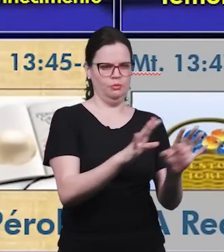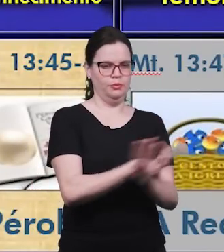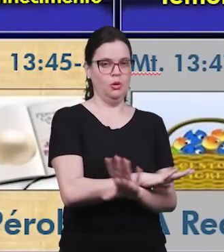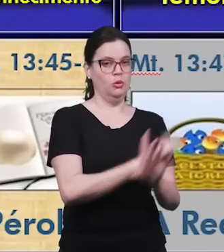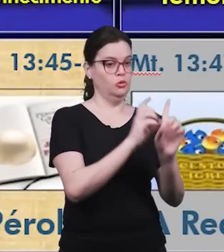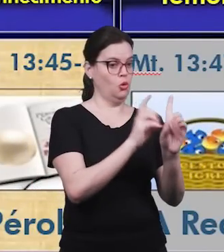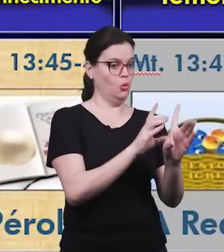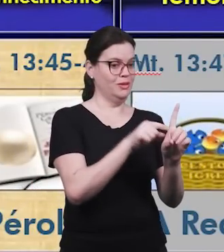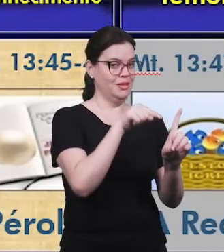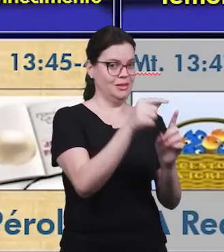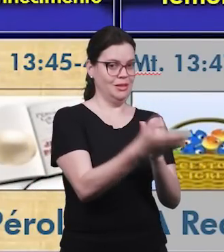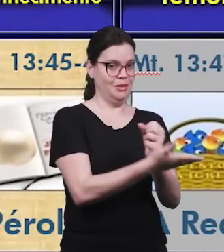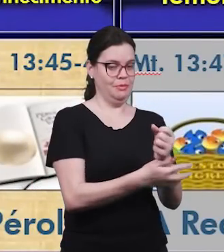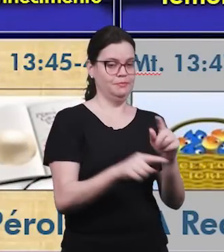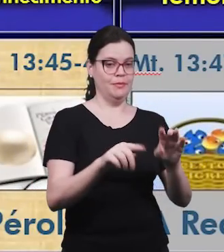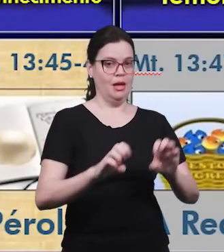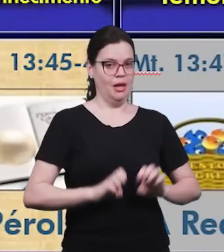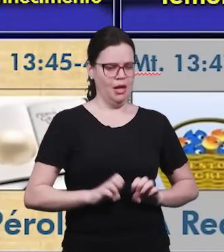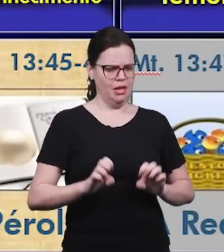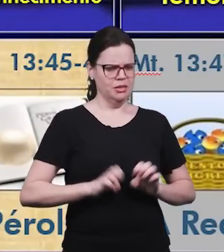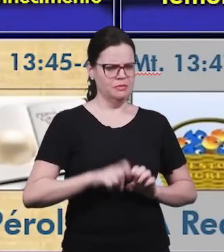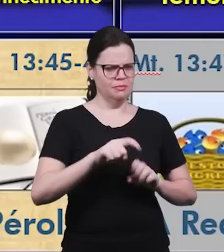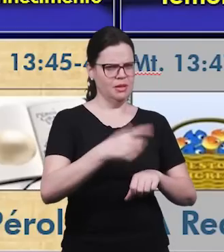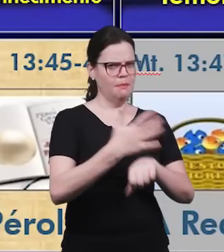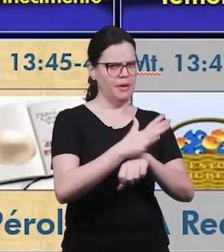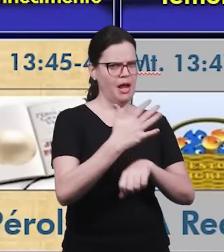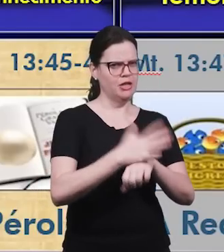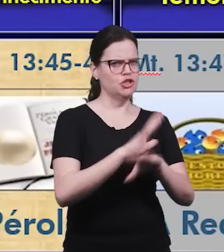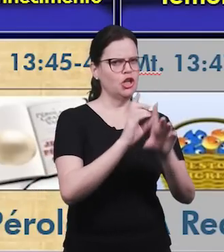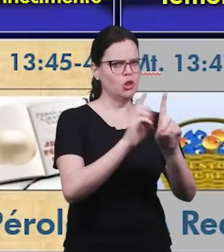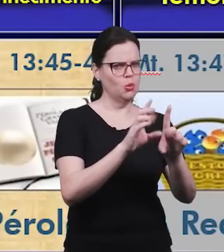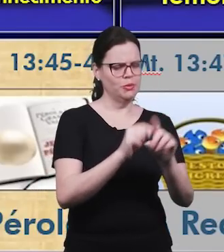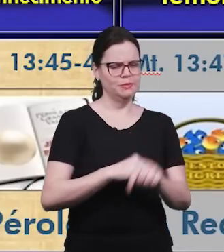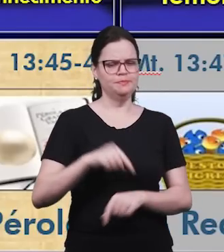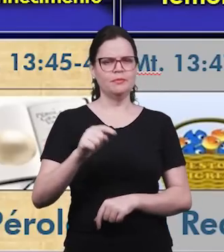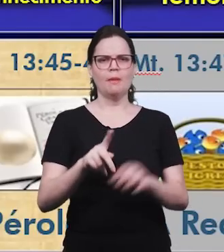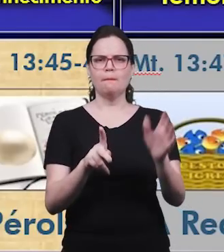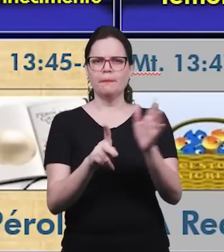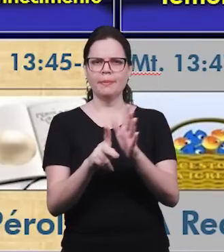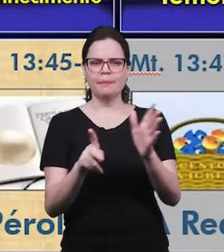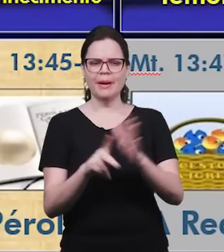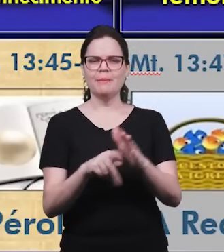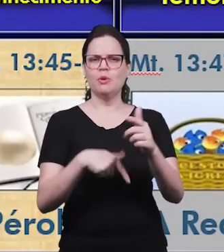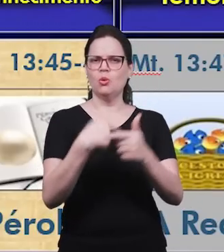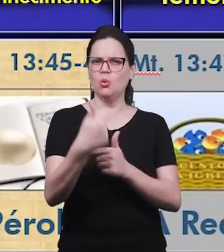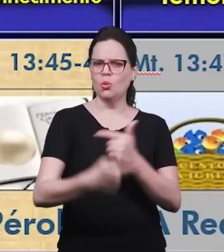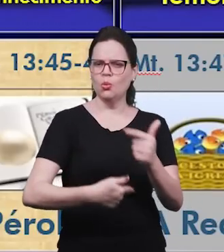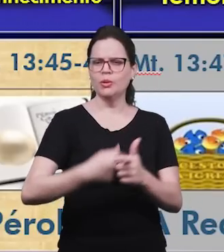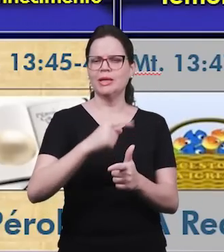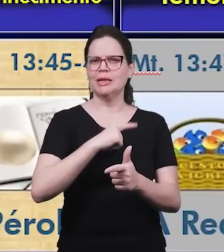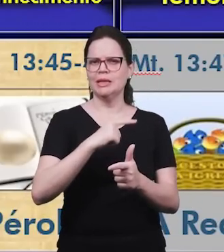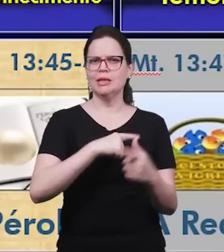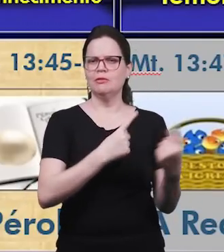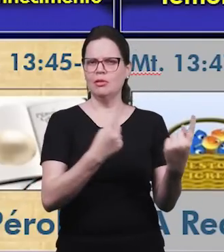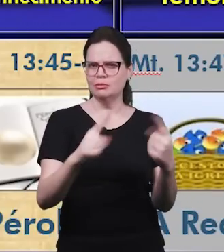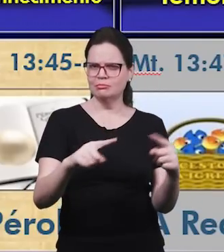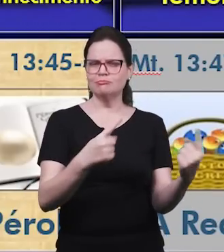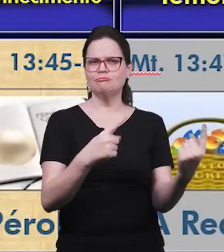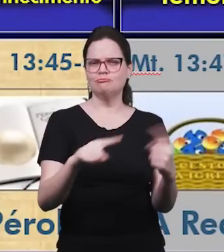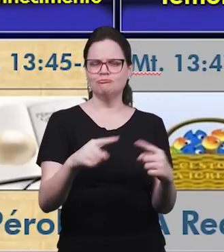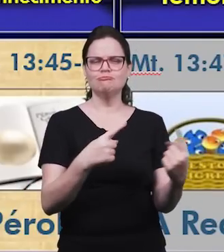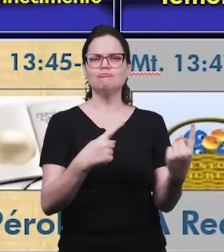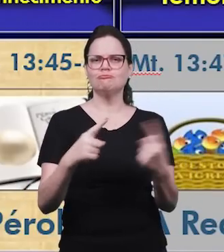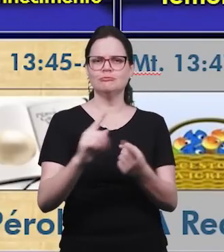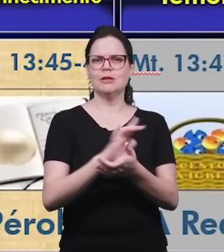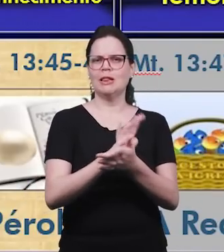estabelecida, Esmirna, a doutrina foi vivida, Pérgamo, as lutas que começaram a ser